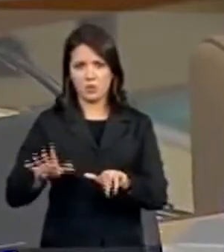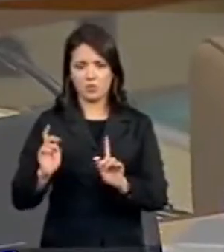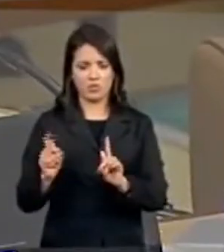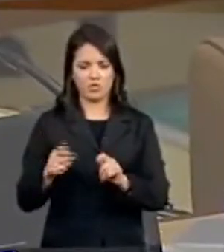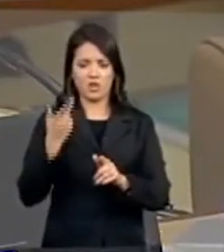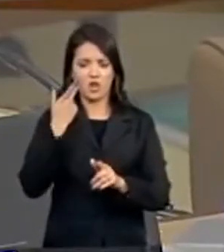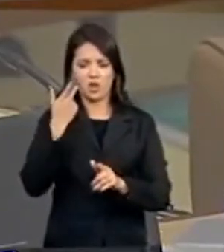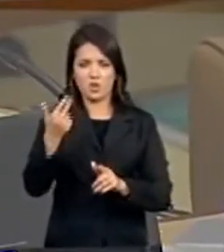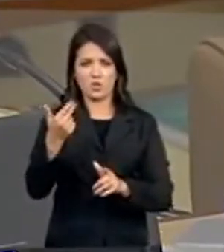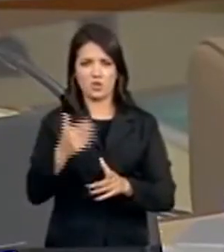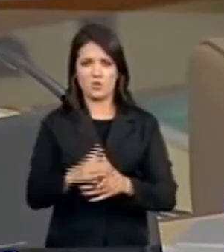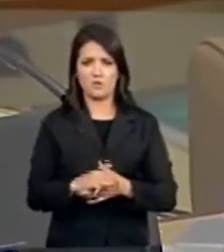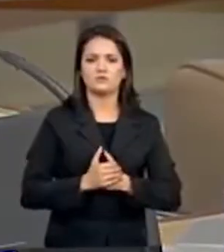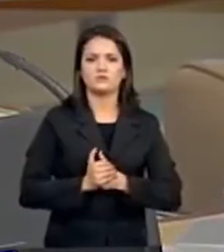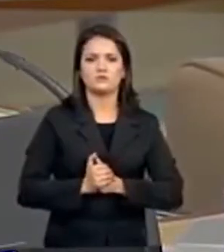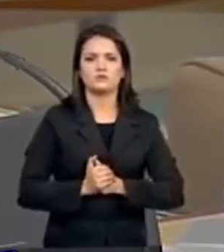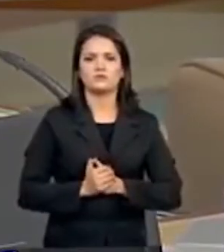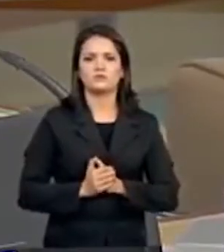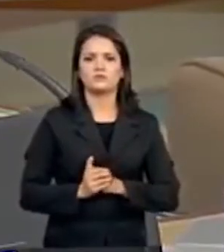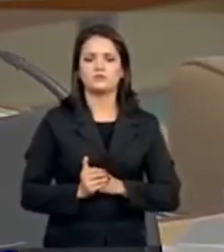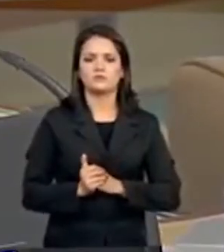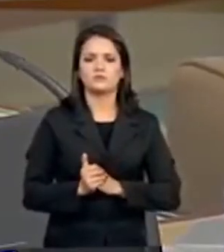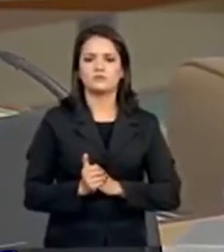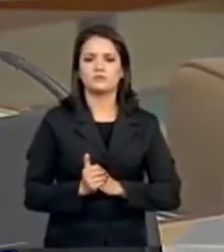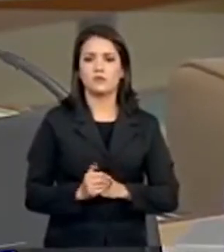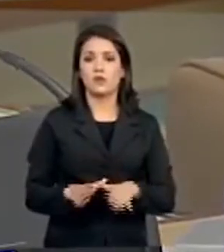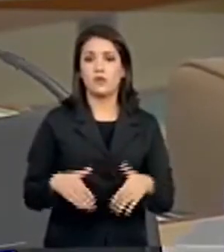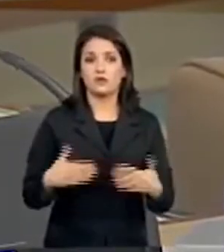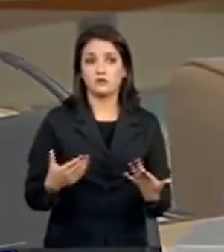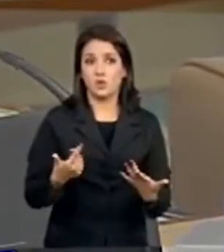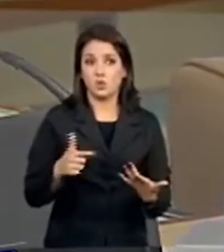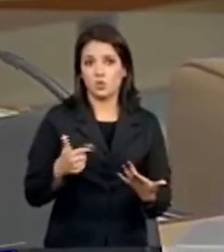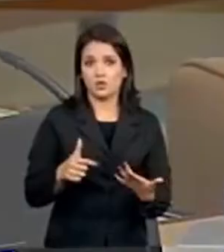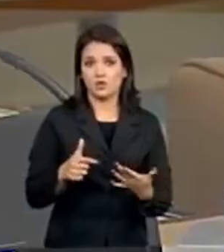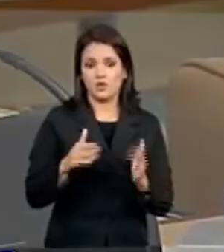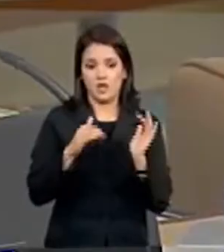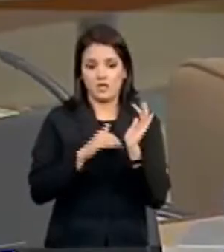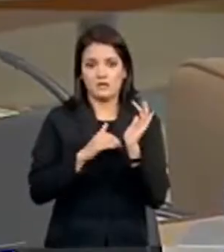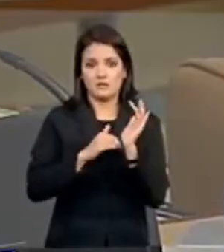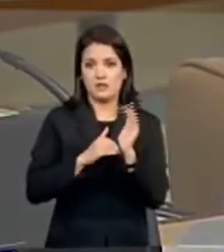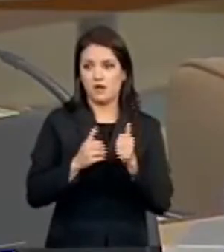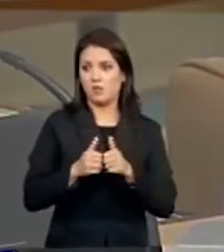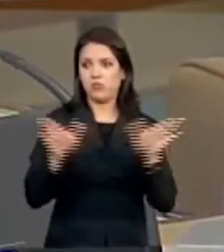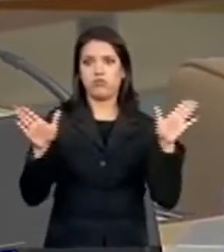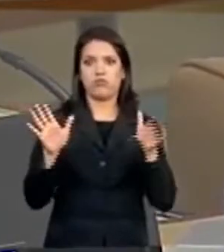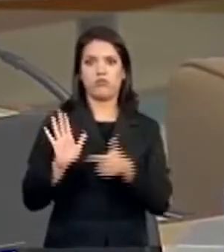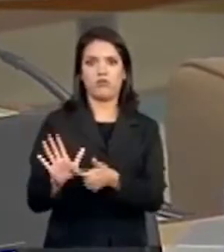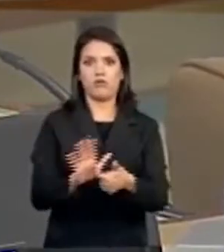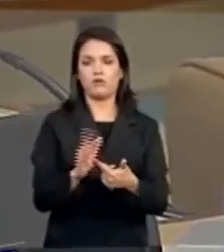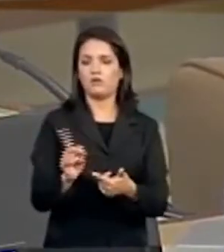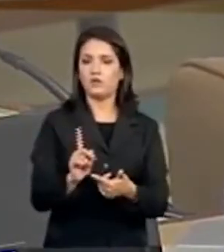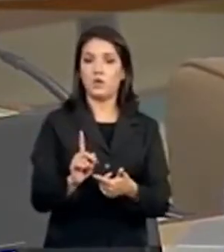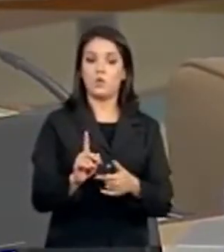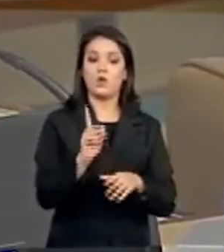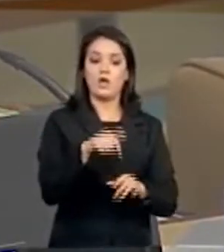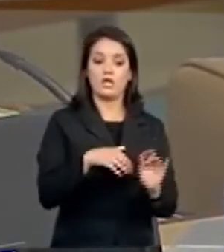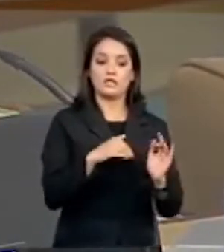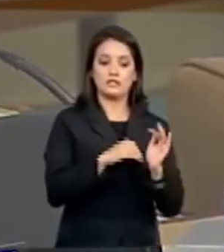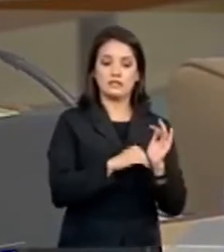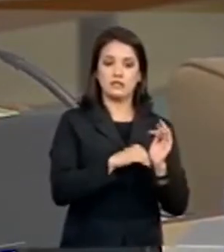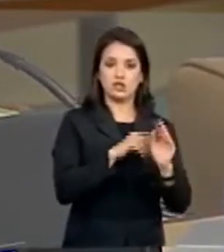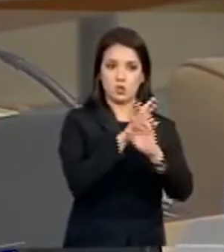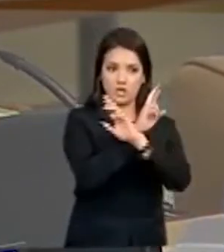de conduta criminosa. Portanto, não há quebra de sigilo. Há a transferência de sigilo de um órgão, que é a Receita